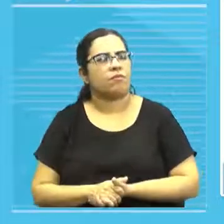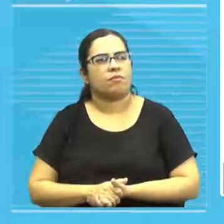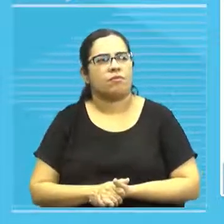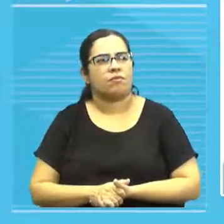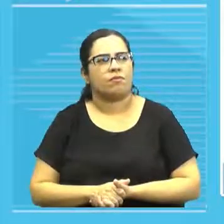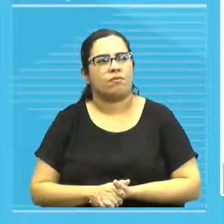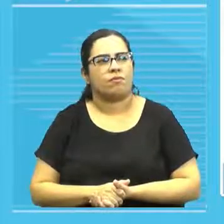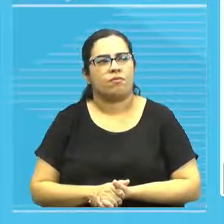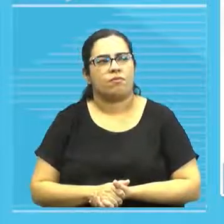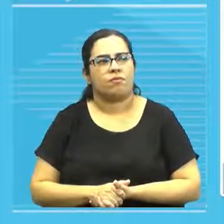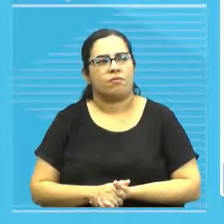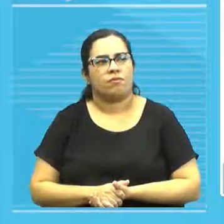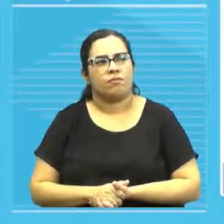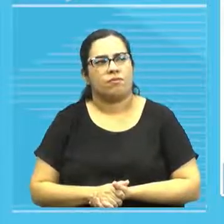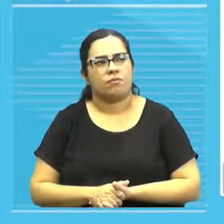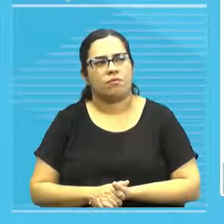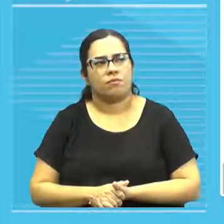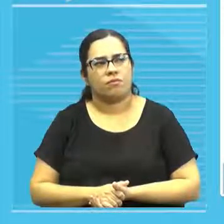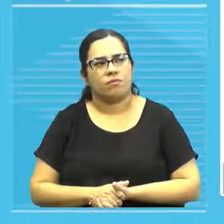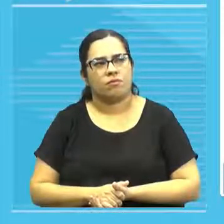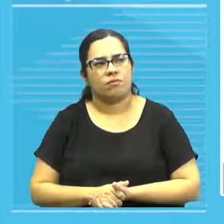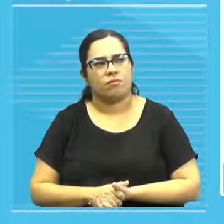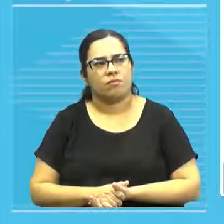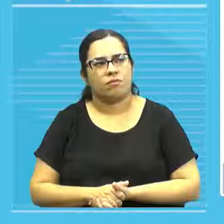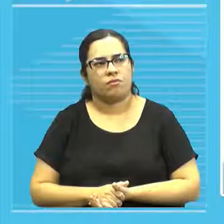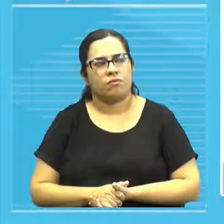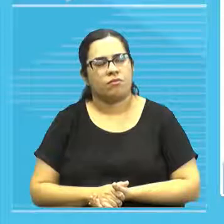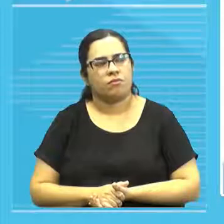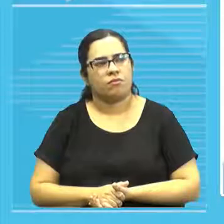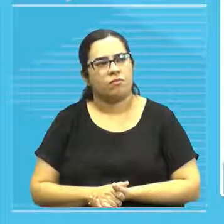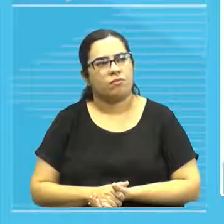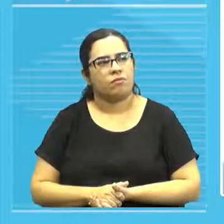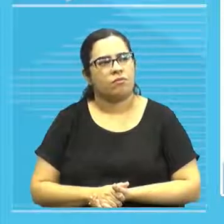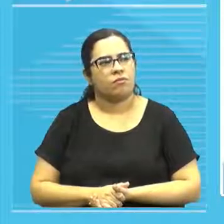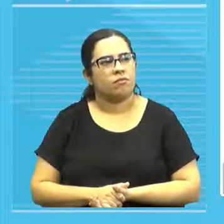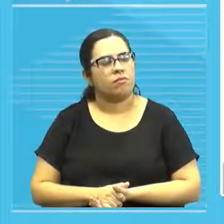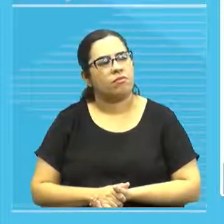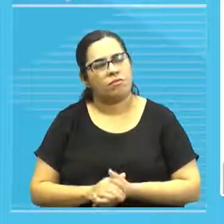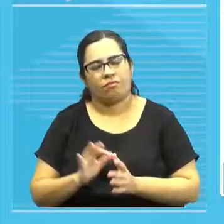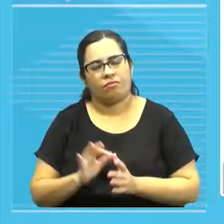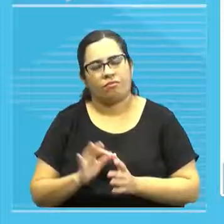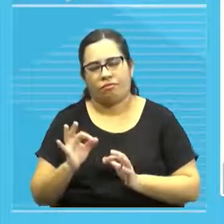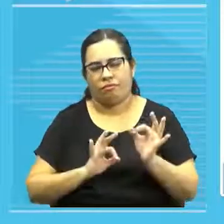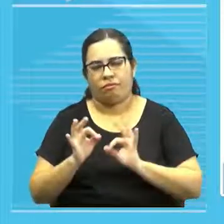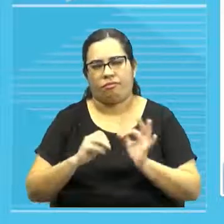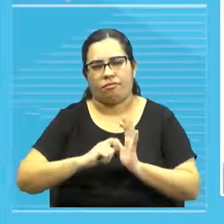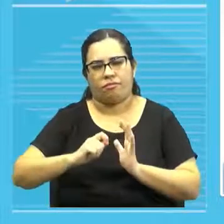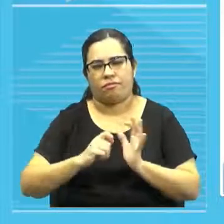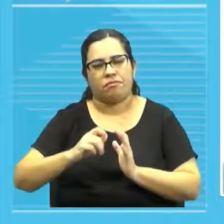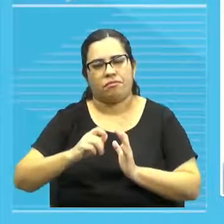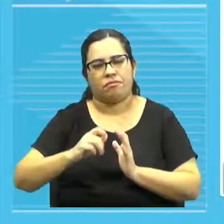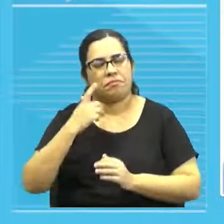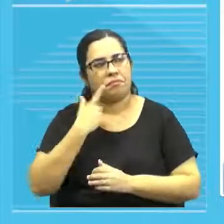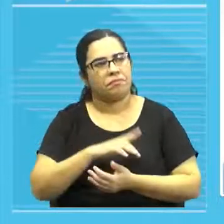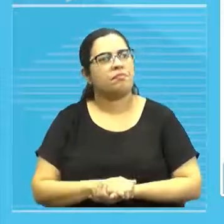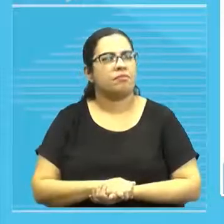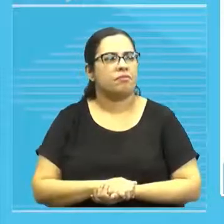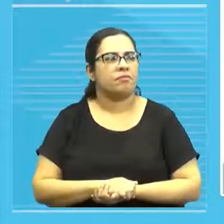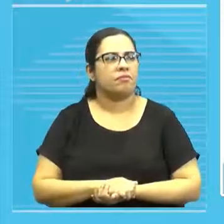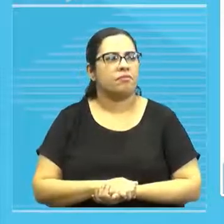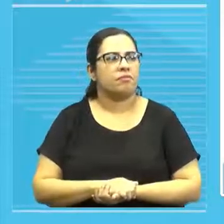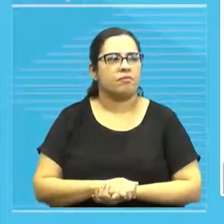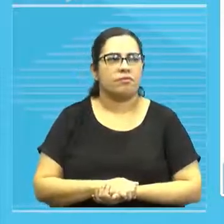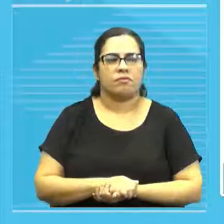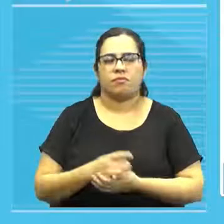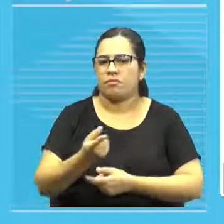do modelo liberal deixa mudar aqui a fonte e fica melhor difusão do modelo